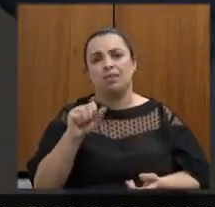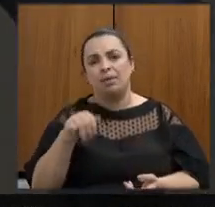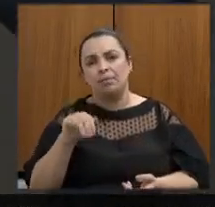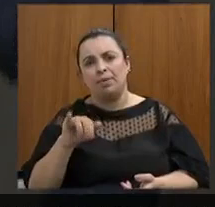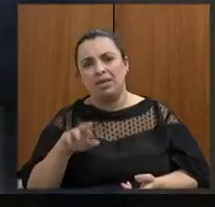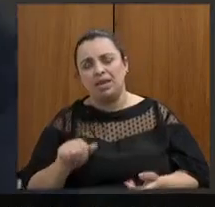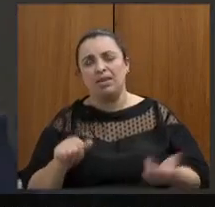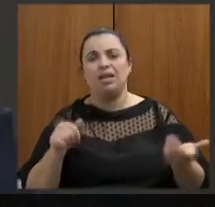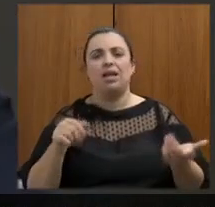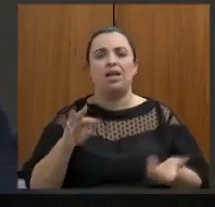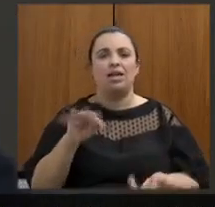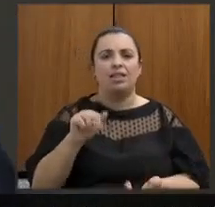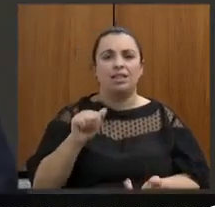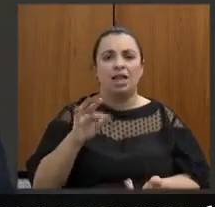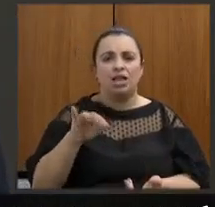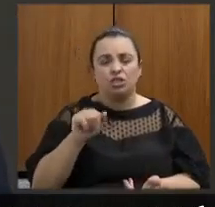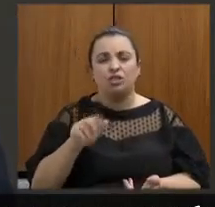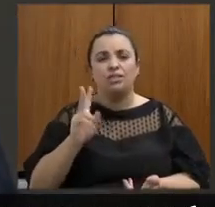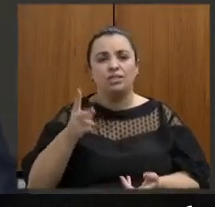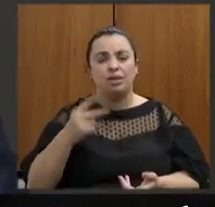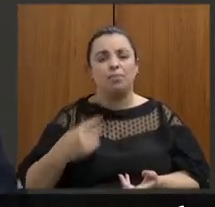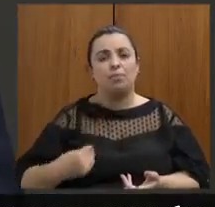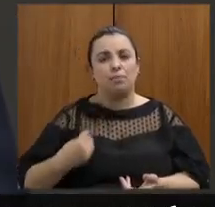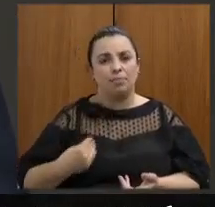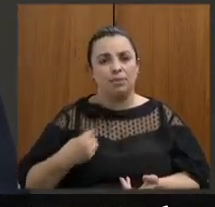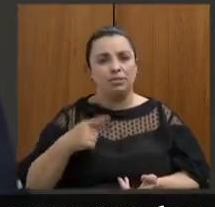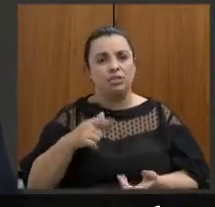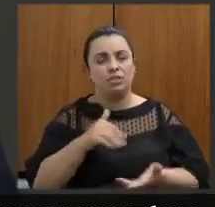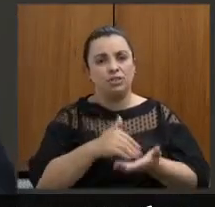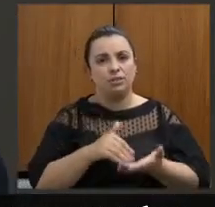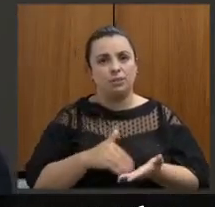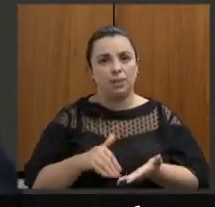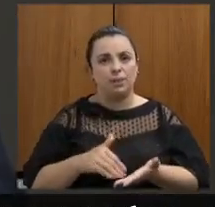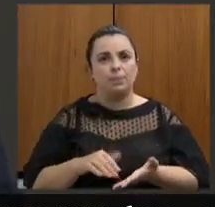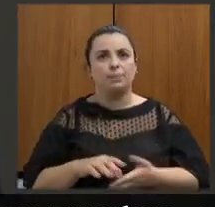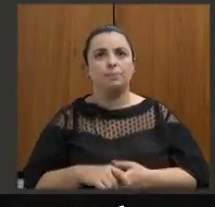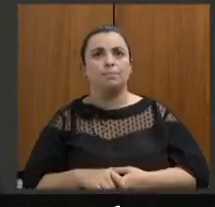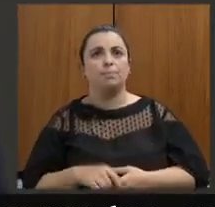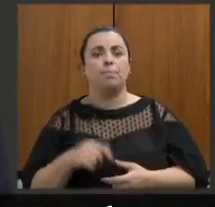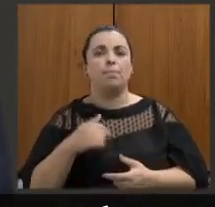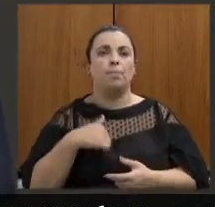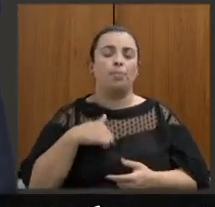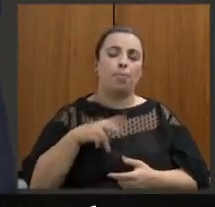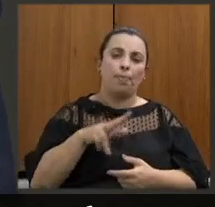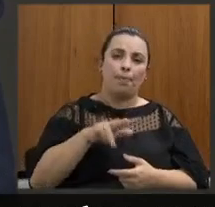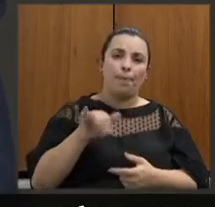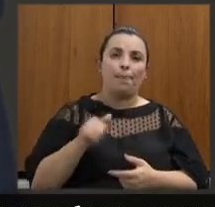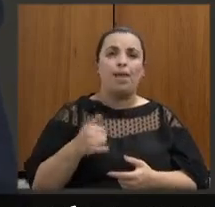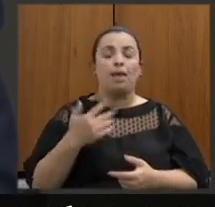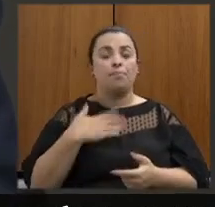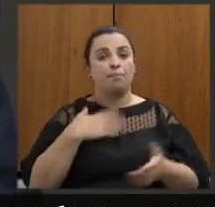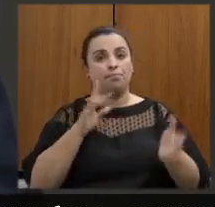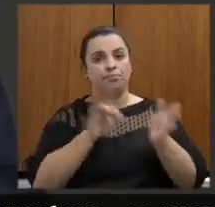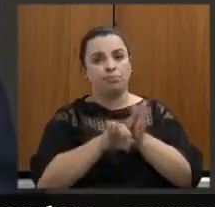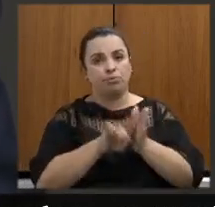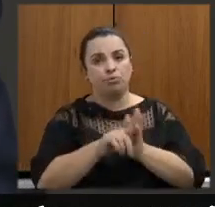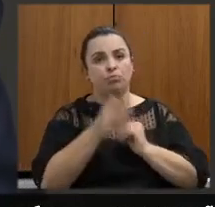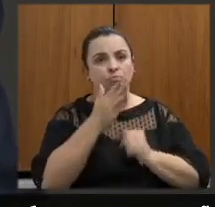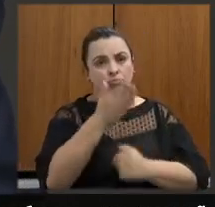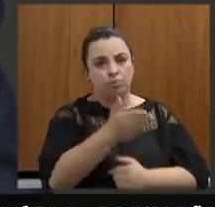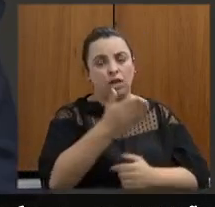presentes aí na secretaria e bom eu vou fazer aqui a Messi indagações aos